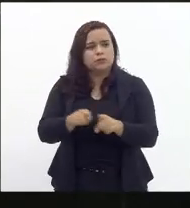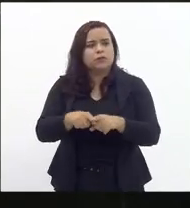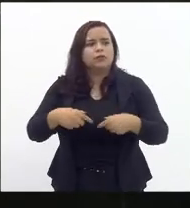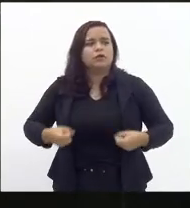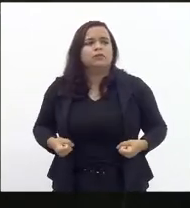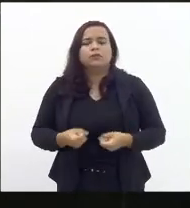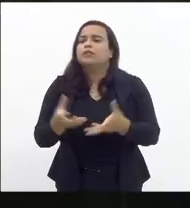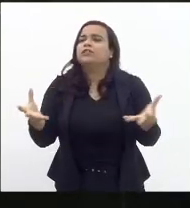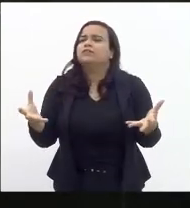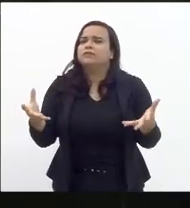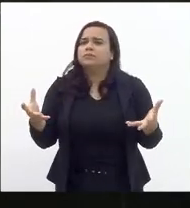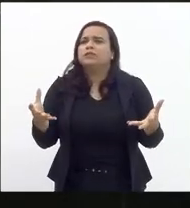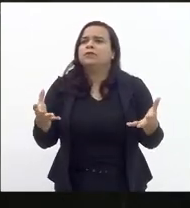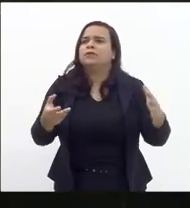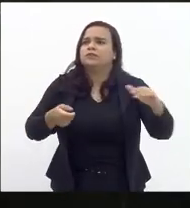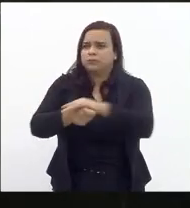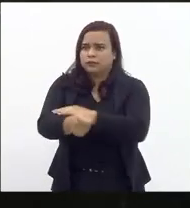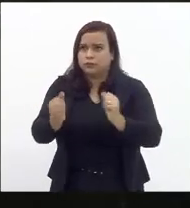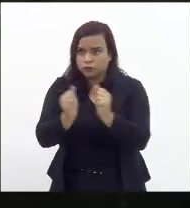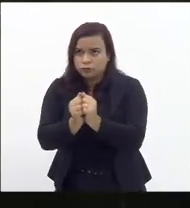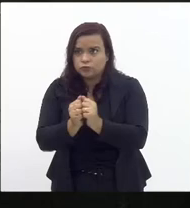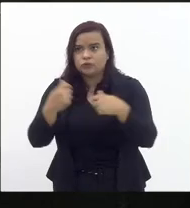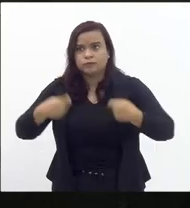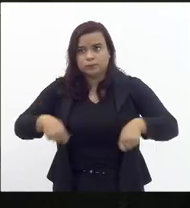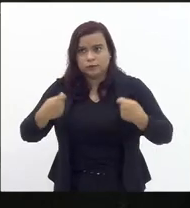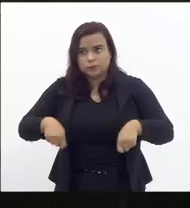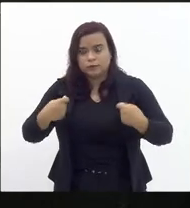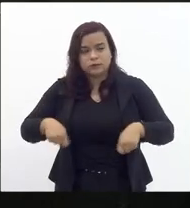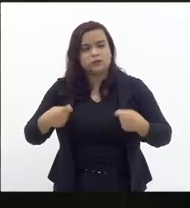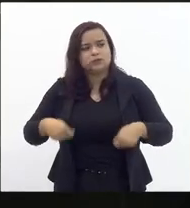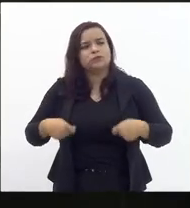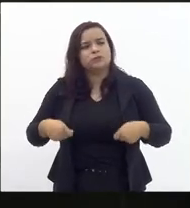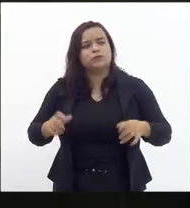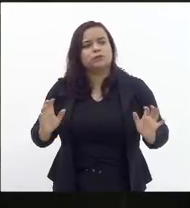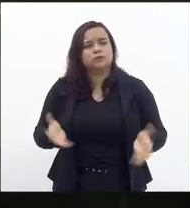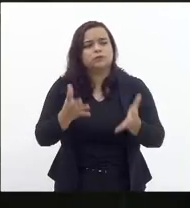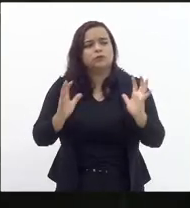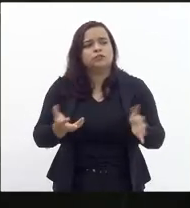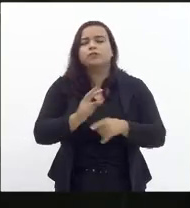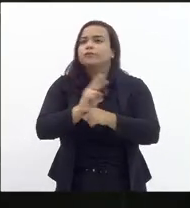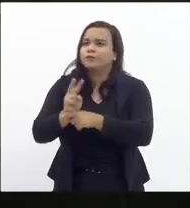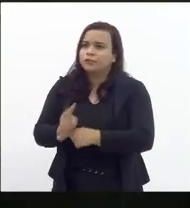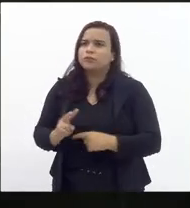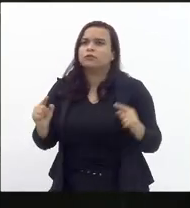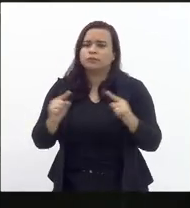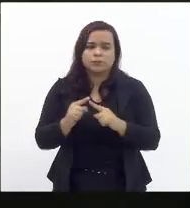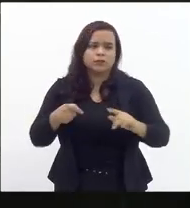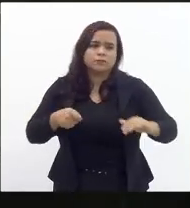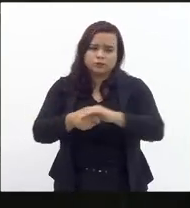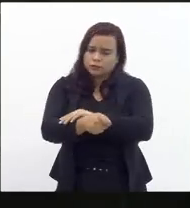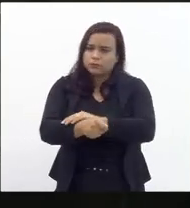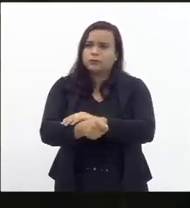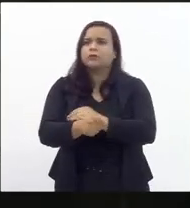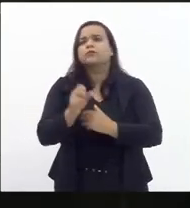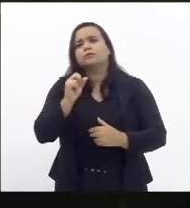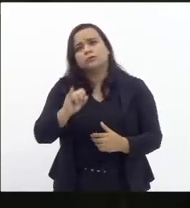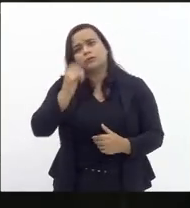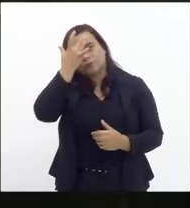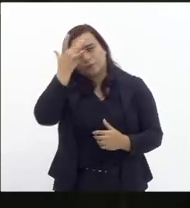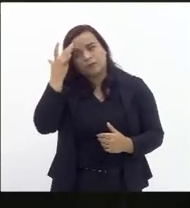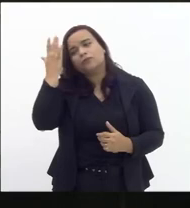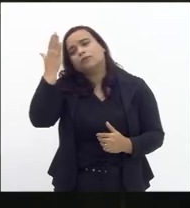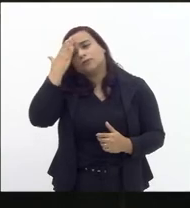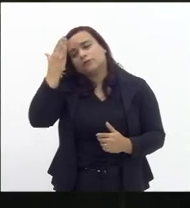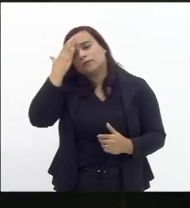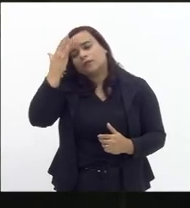lançado como um investimento, porque um incentivo fiscal seria um investimento, se alguém soubesse